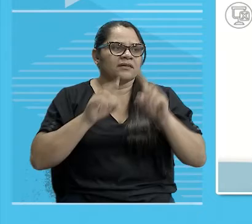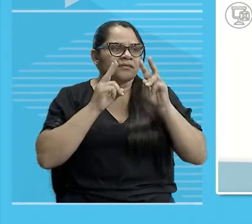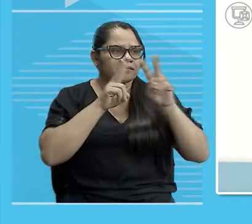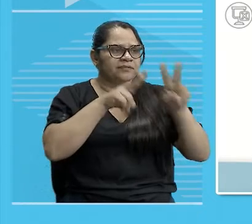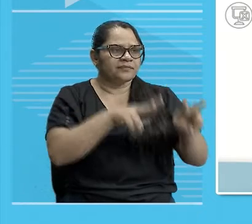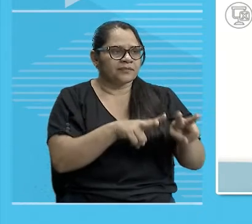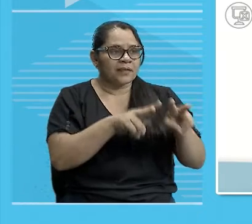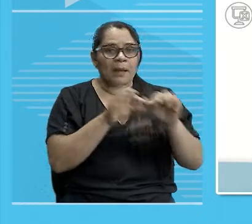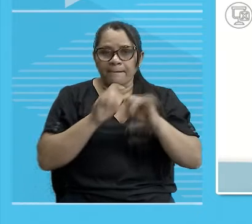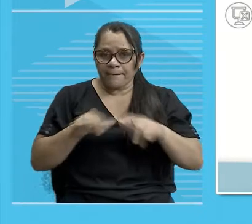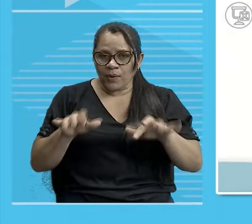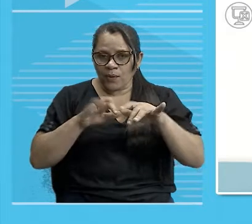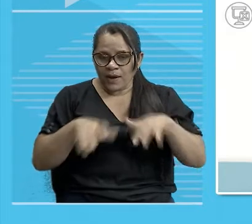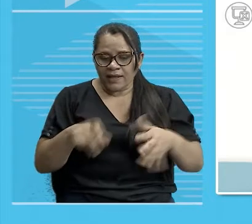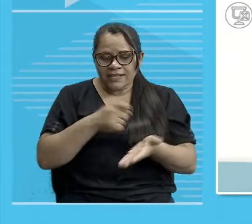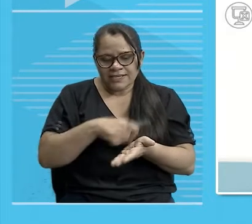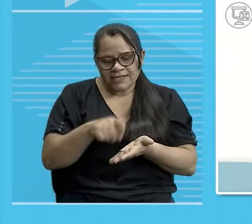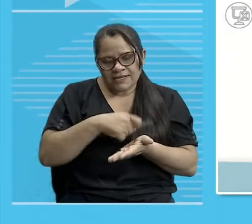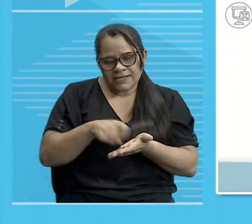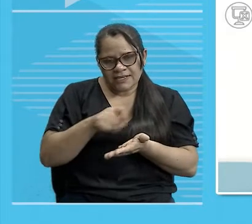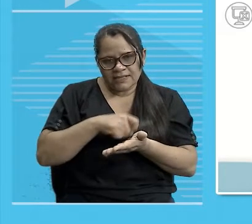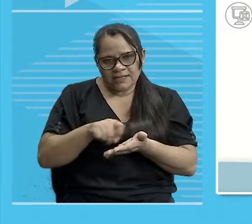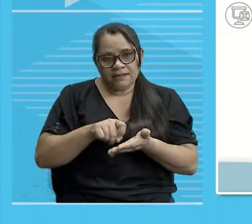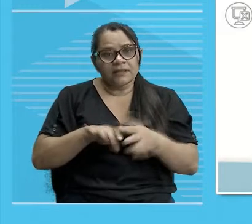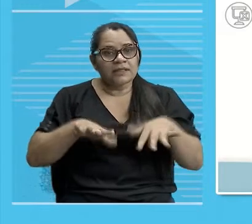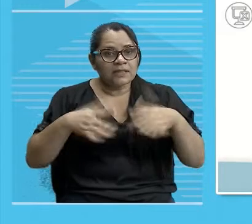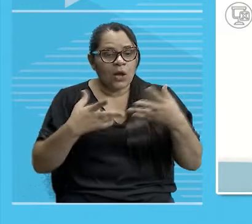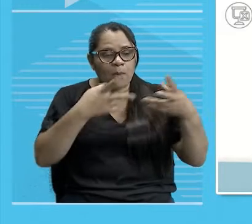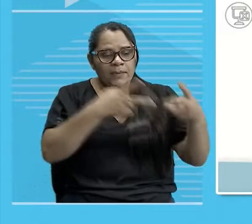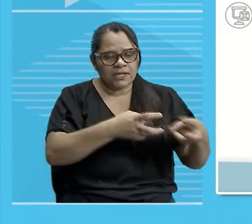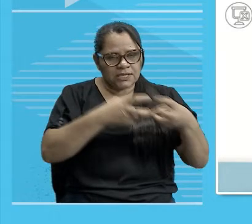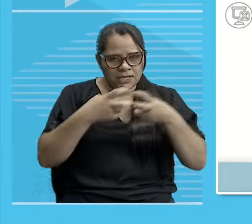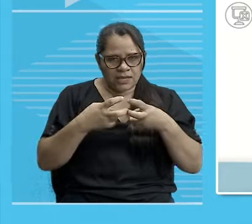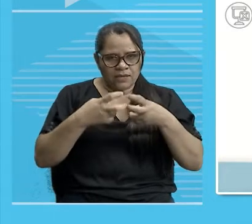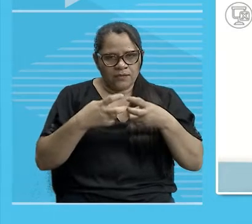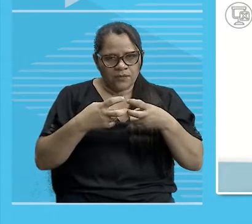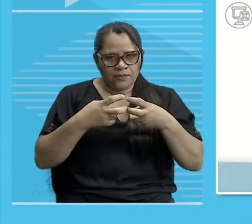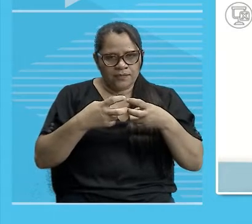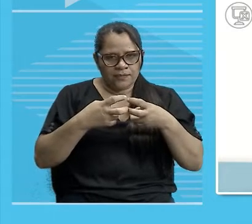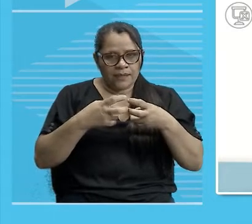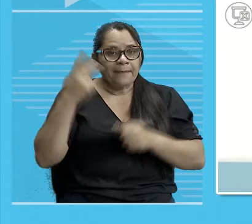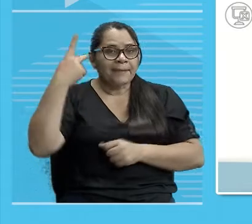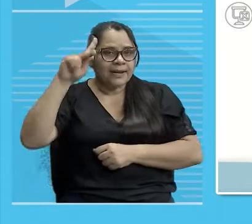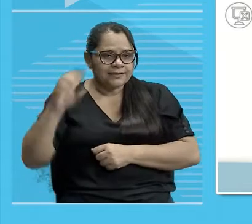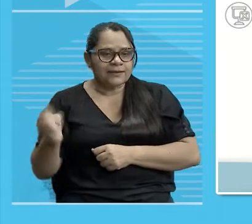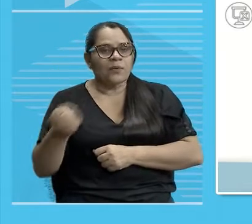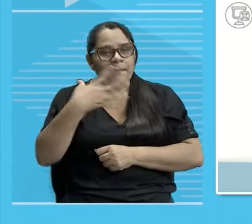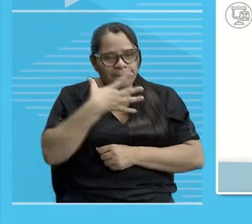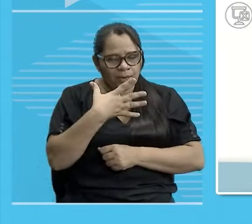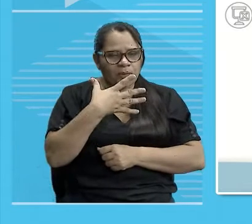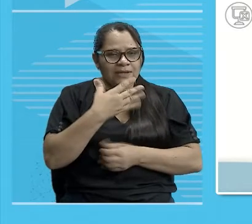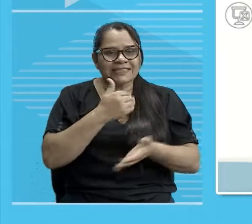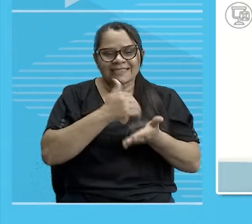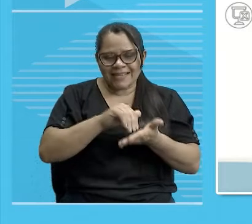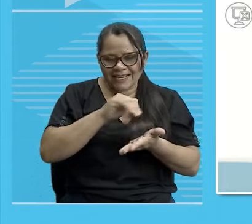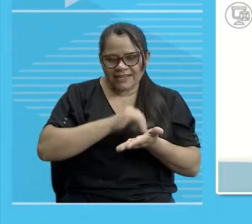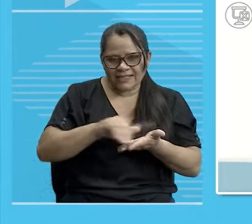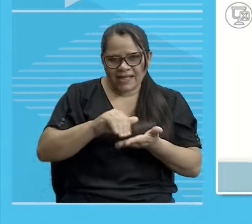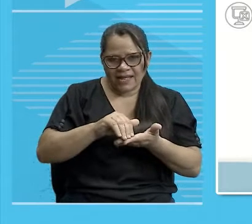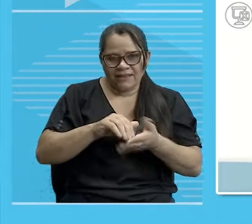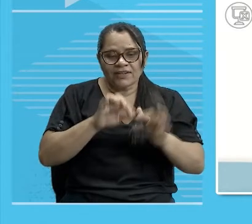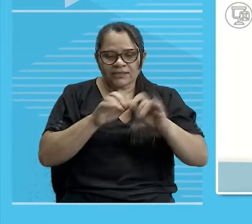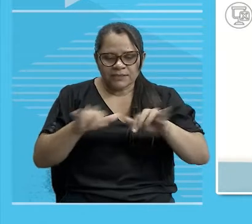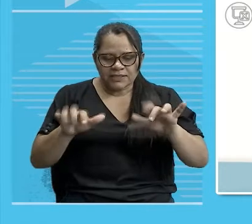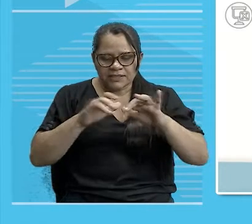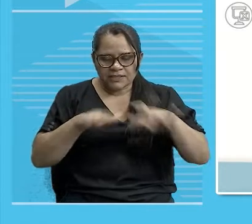boa caligrafia percebe então para ser uma excelente secretária precisava ter boa